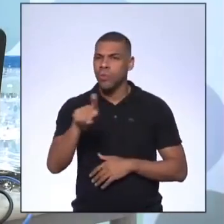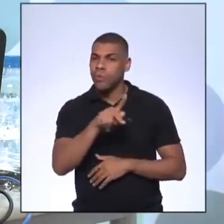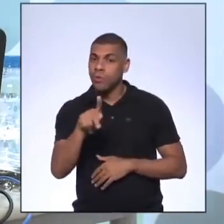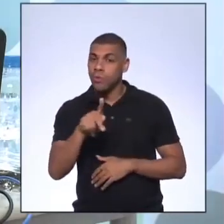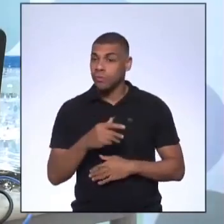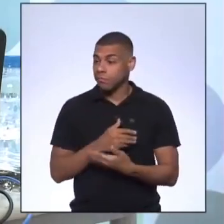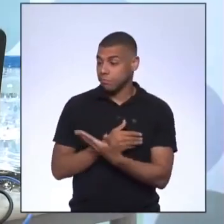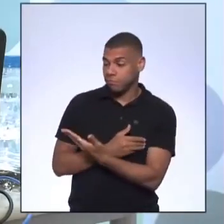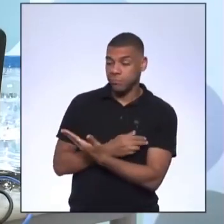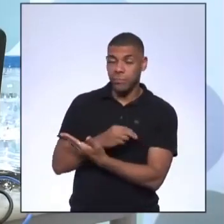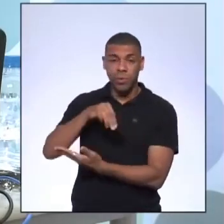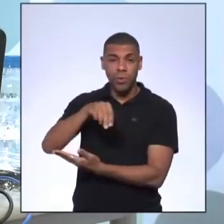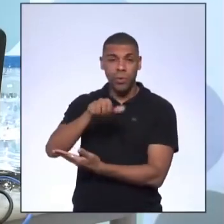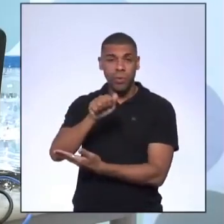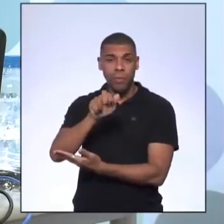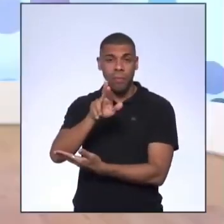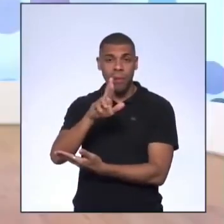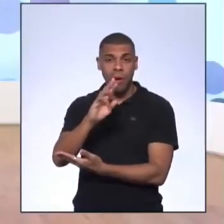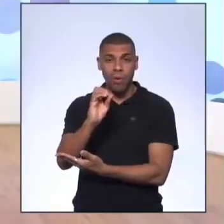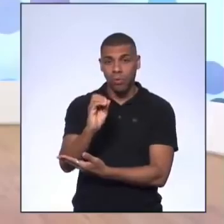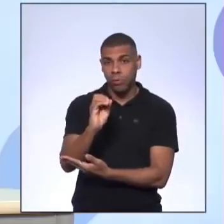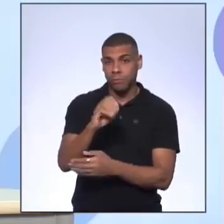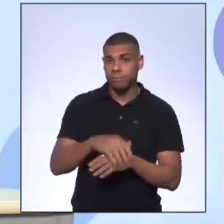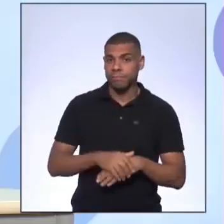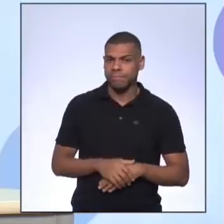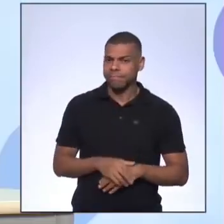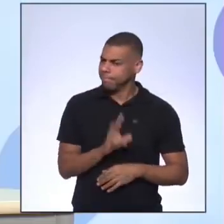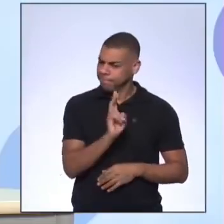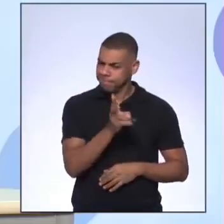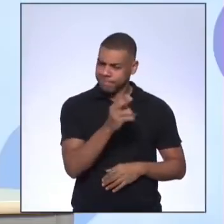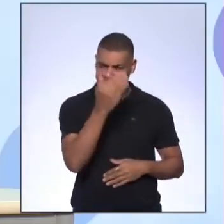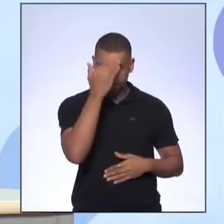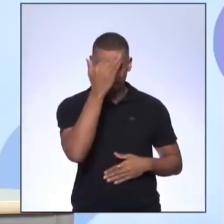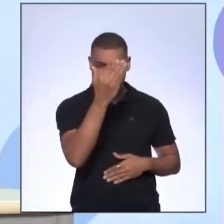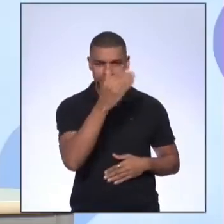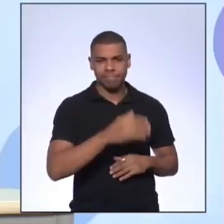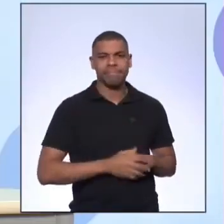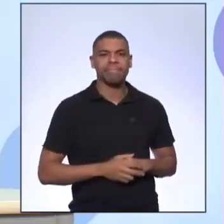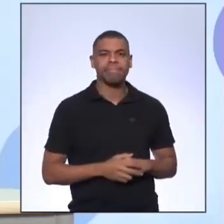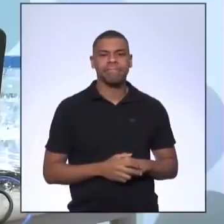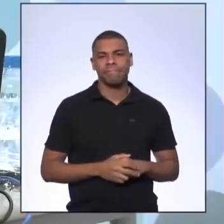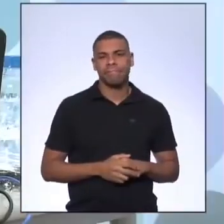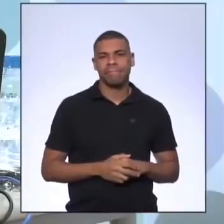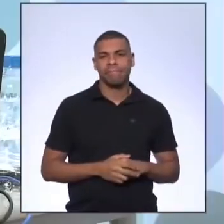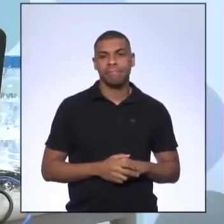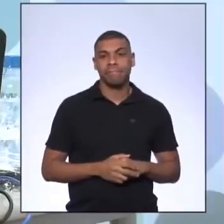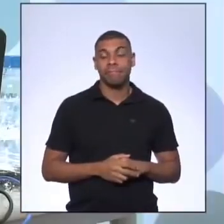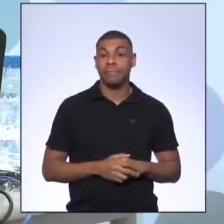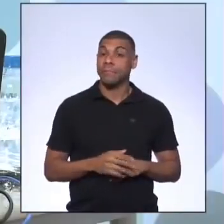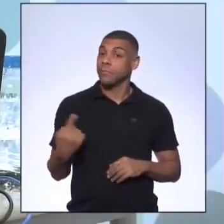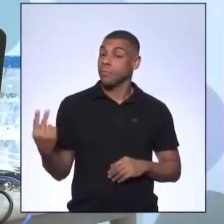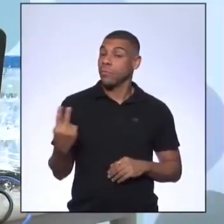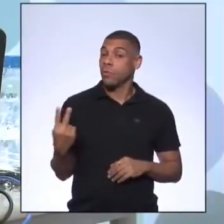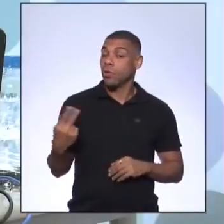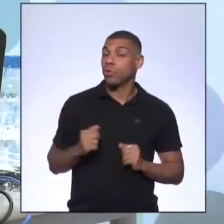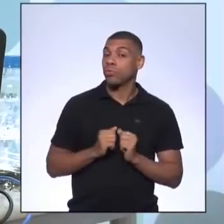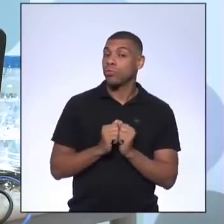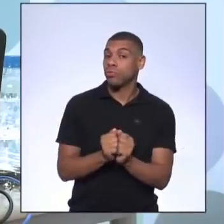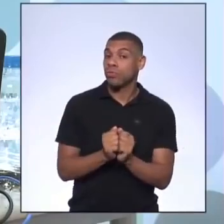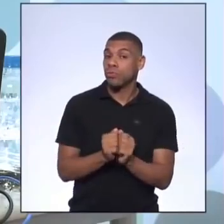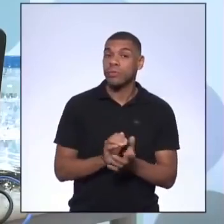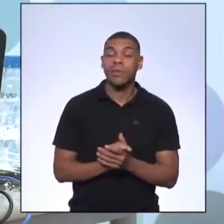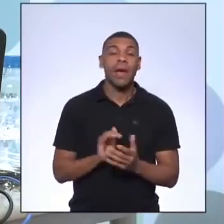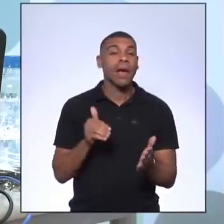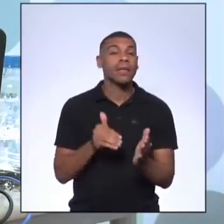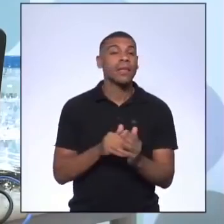ao professor Mauro, por ter nos ajudado. Claro, sempre, professora, como não? Certo? Claro. Então, estamos aí, até